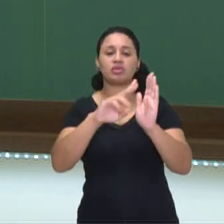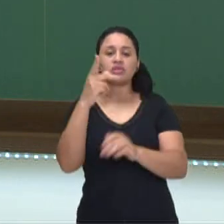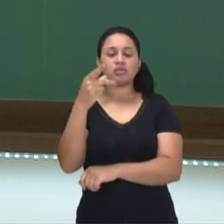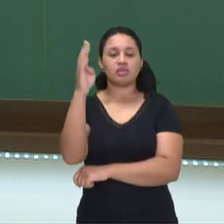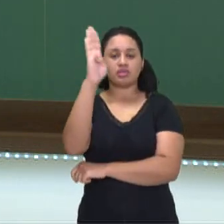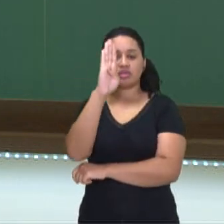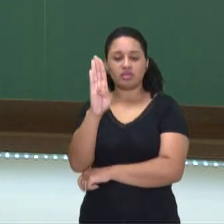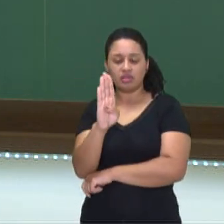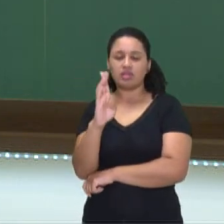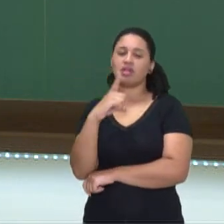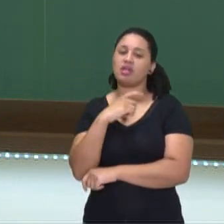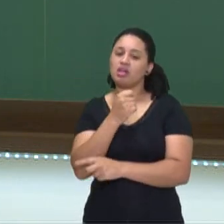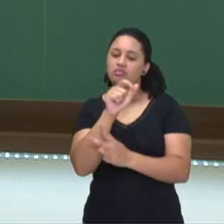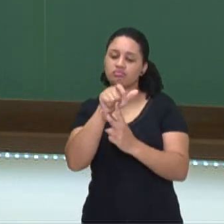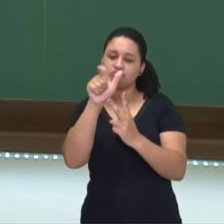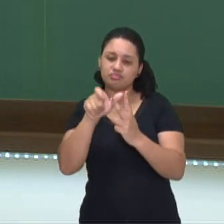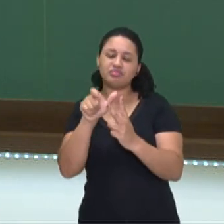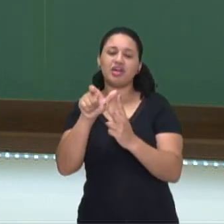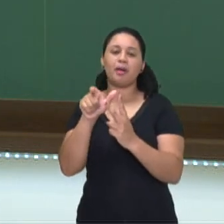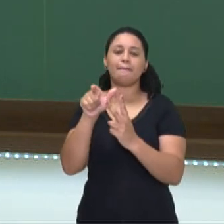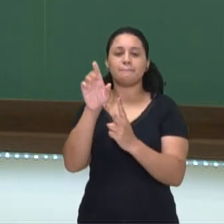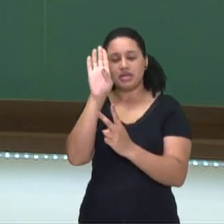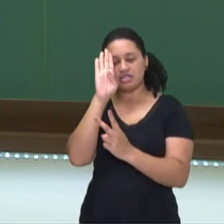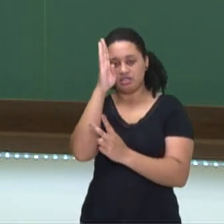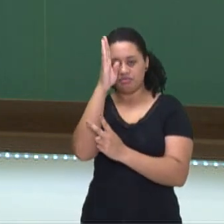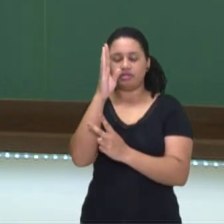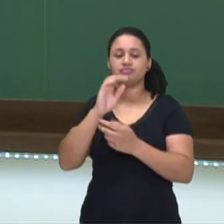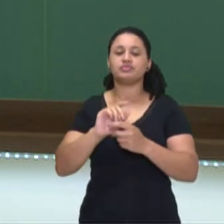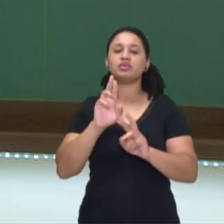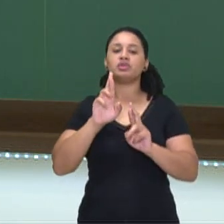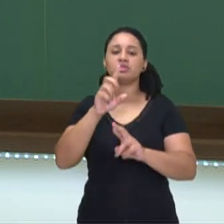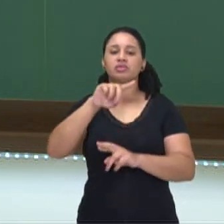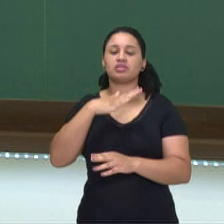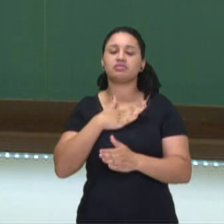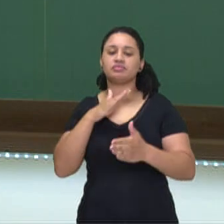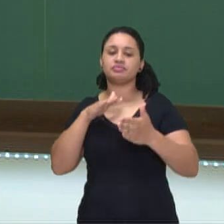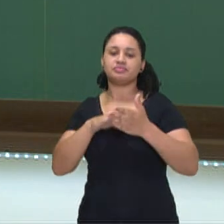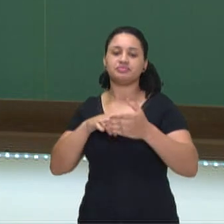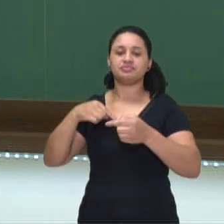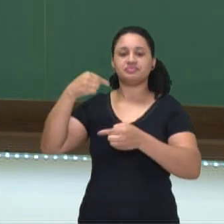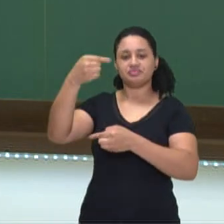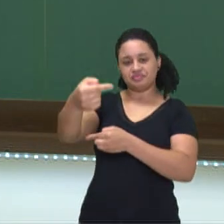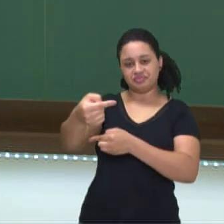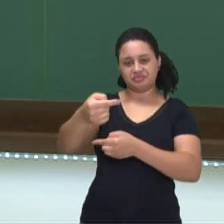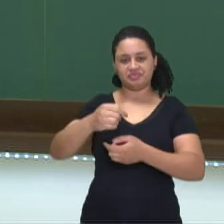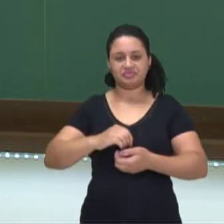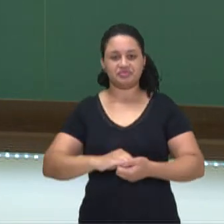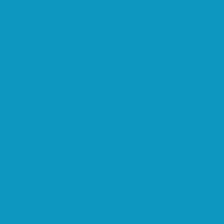brasileiro, citamos ali os 2 artistas. Espero que você tenha gostado e até breve. Tchau, tchau.